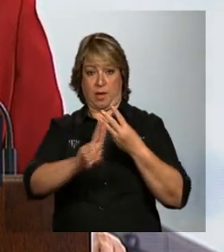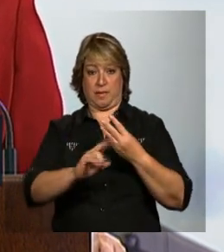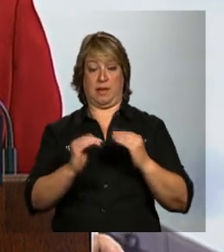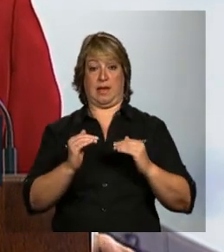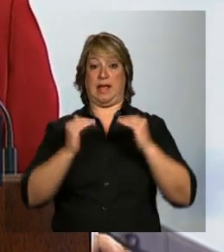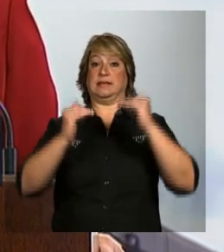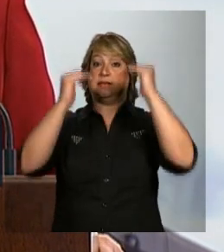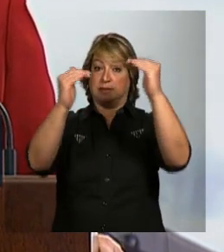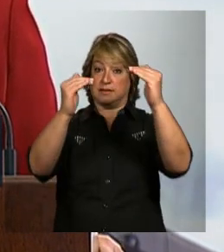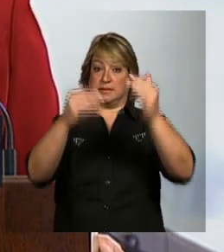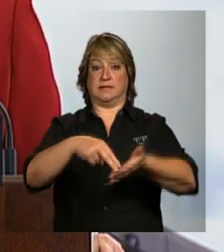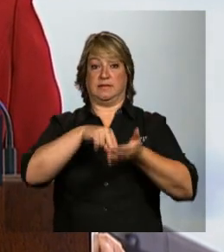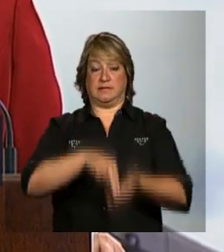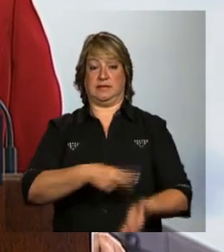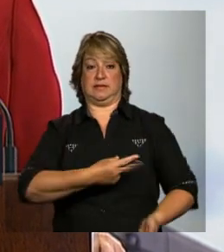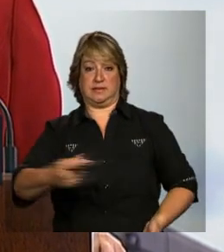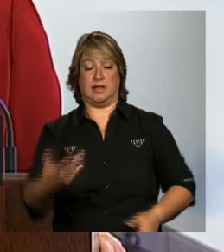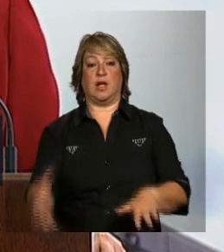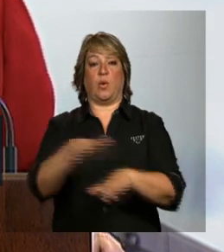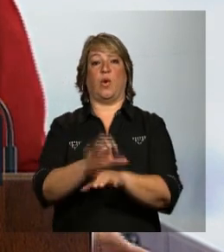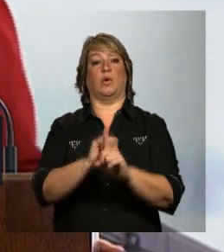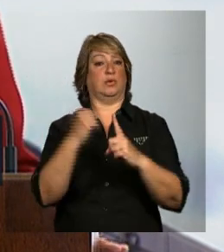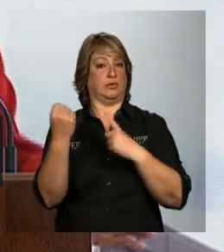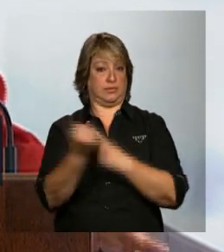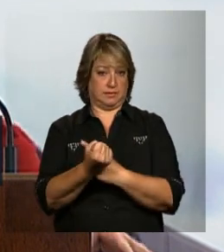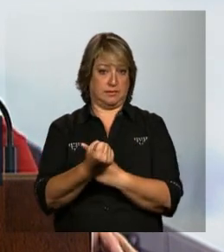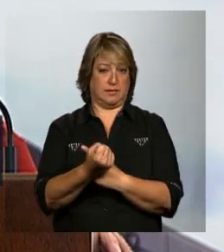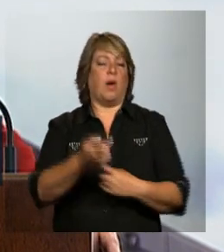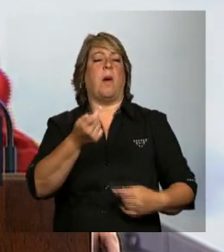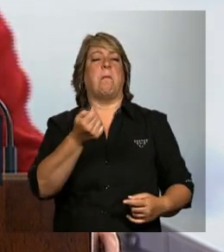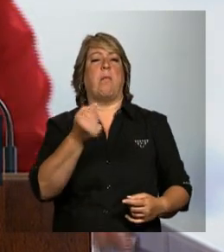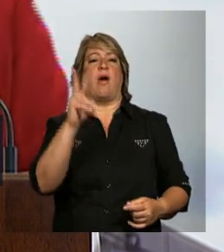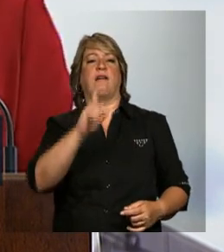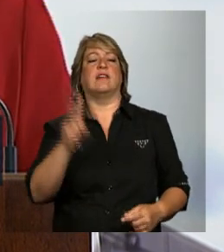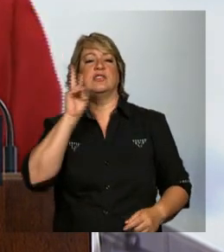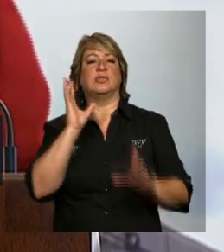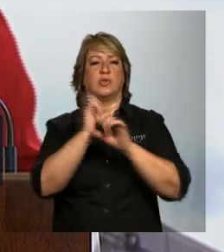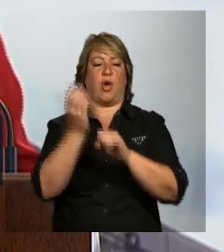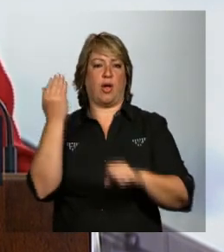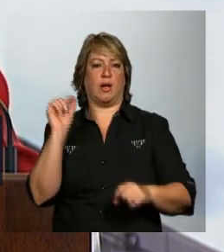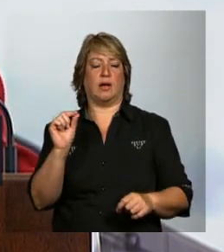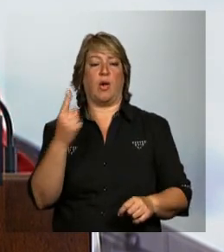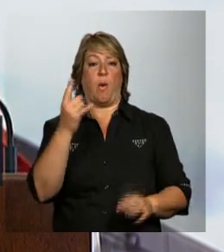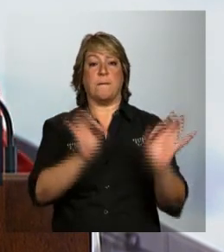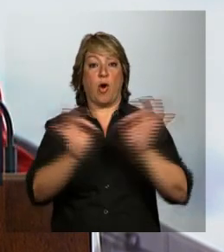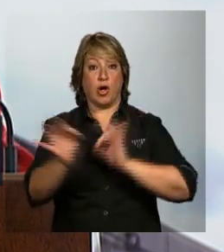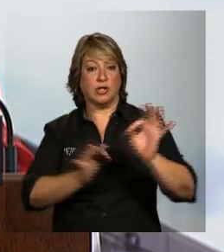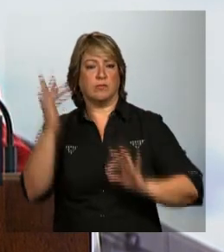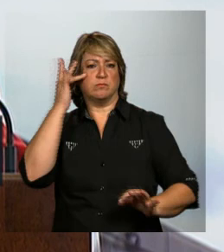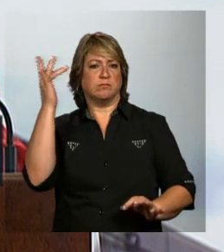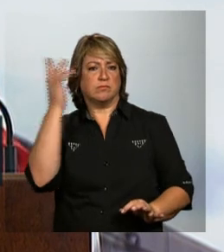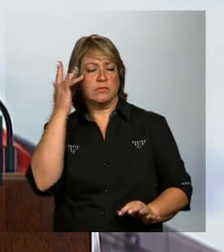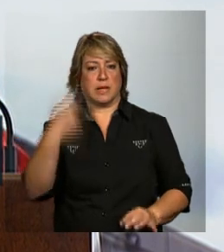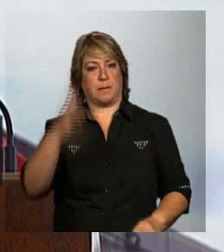estabilidade inclusão social poucas vezes na história um projeto estratégico para o Brasil